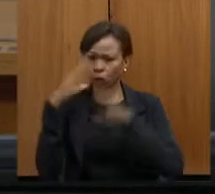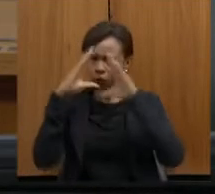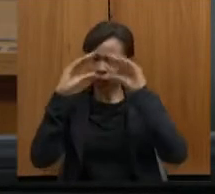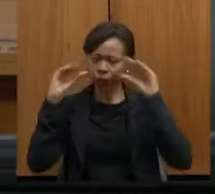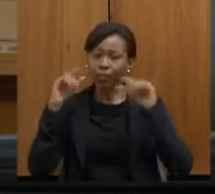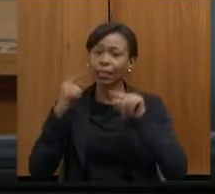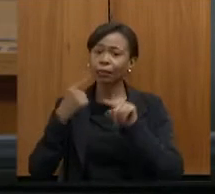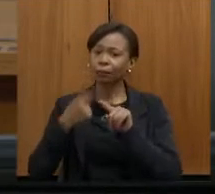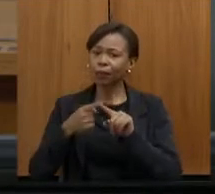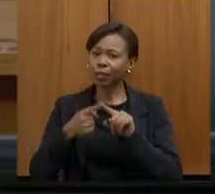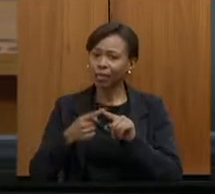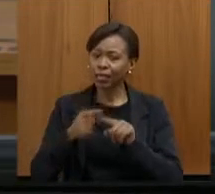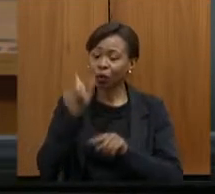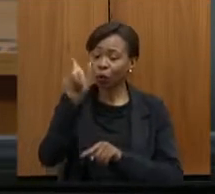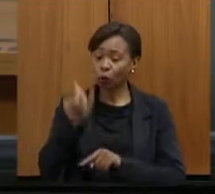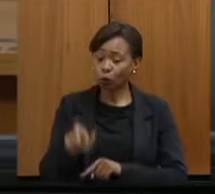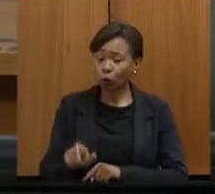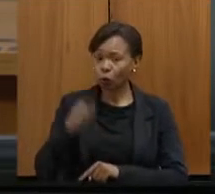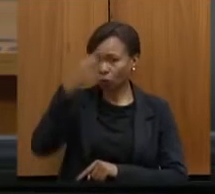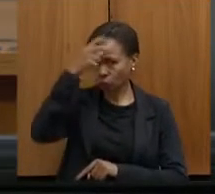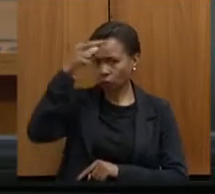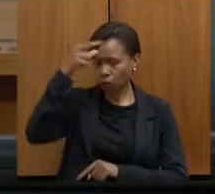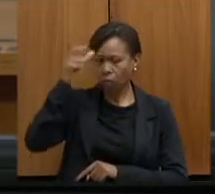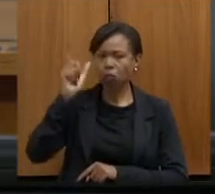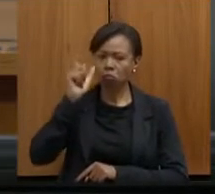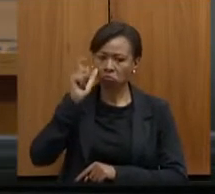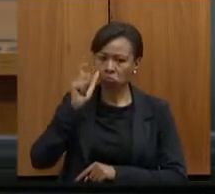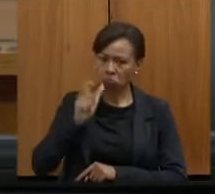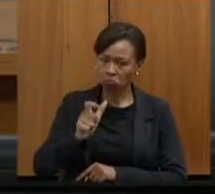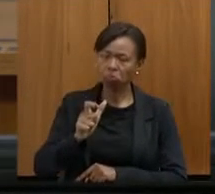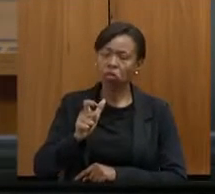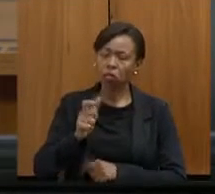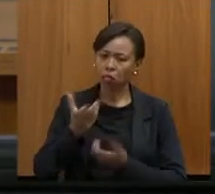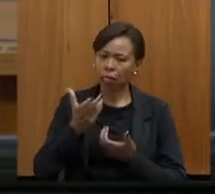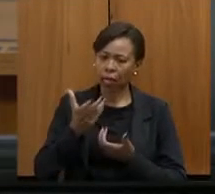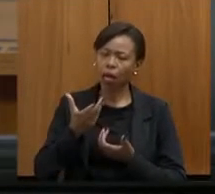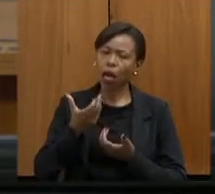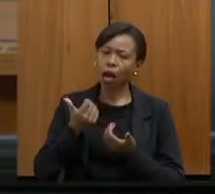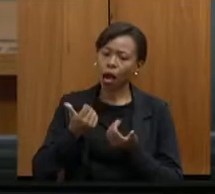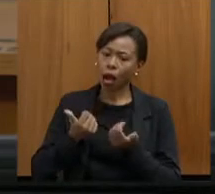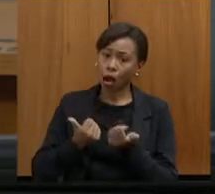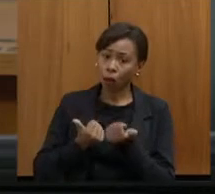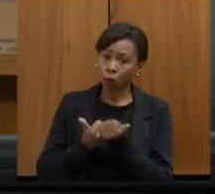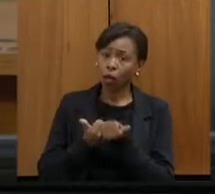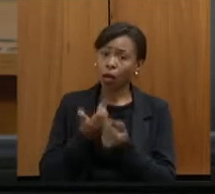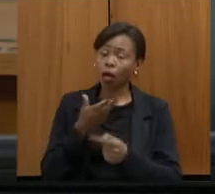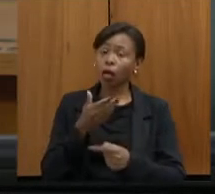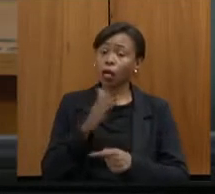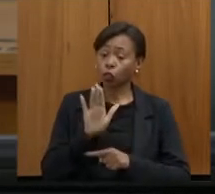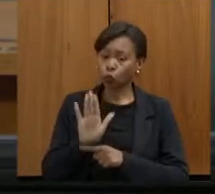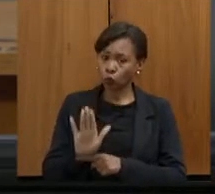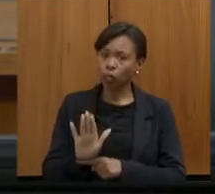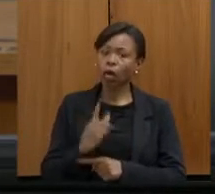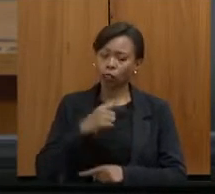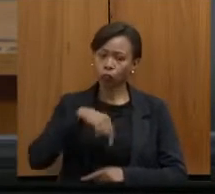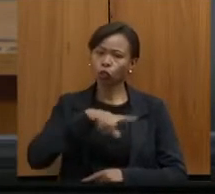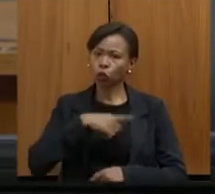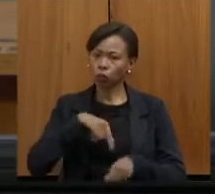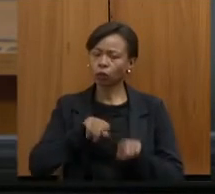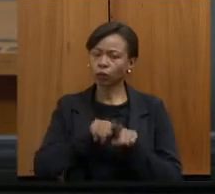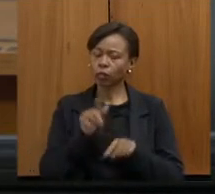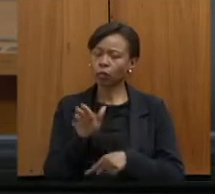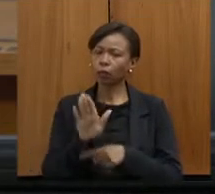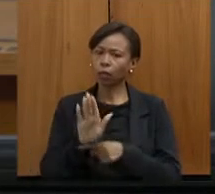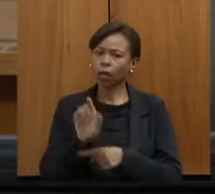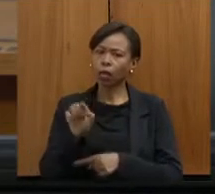uma agência forte na região e todo o nosso interesse em apoiar a questão de Timóteo, que eu não tenho dúvida que